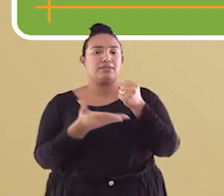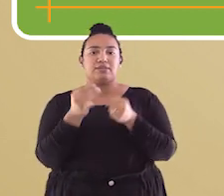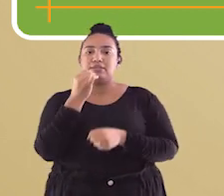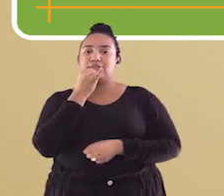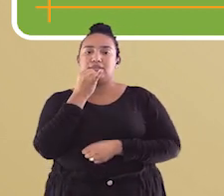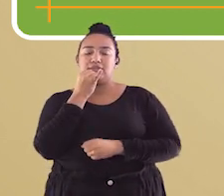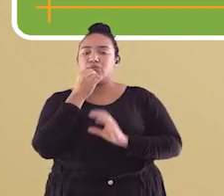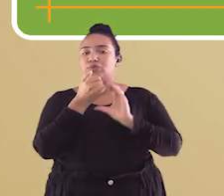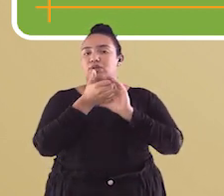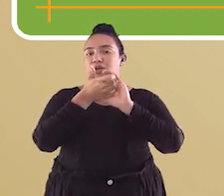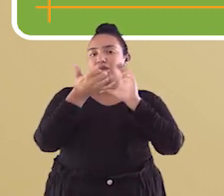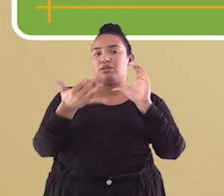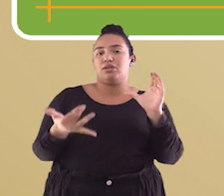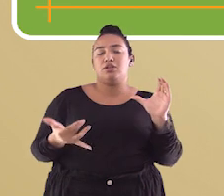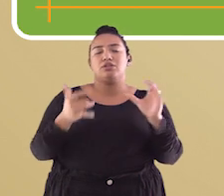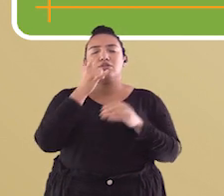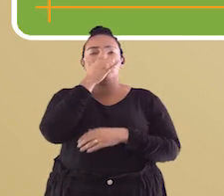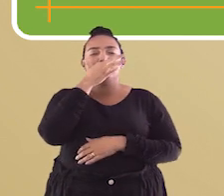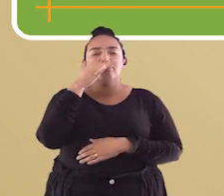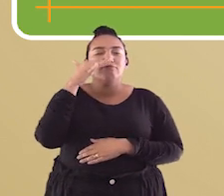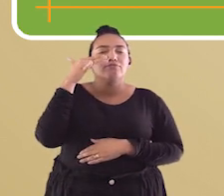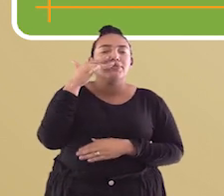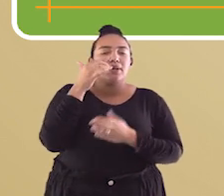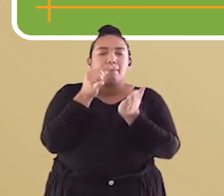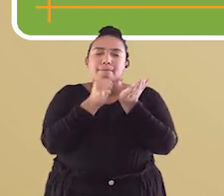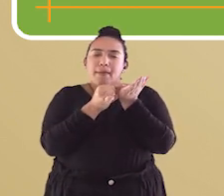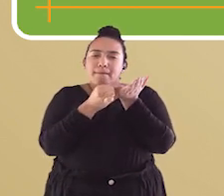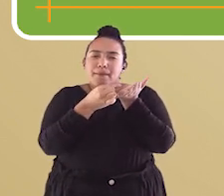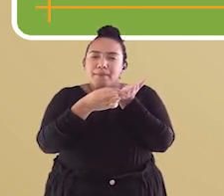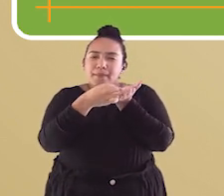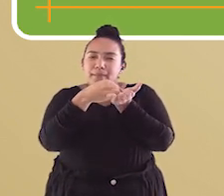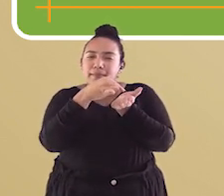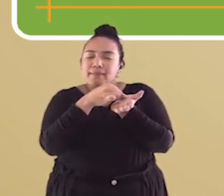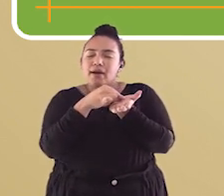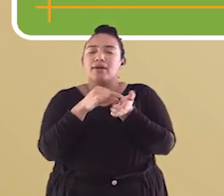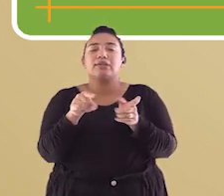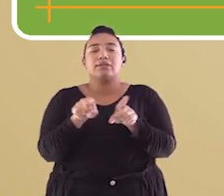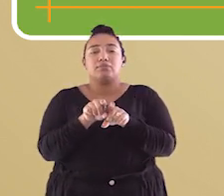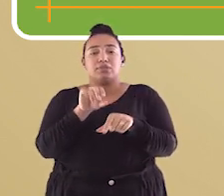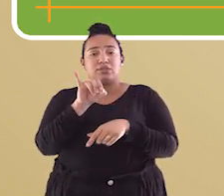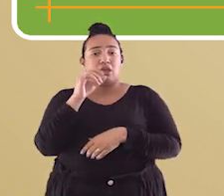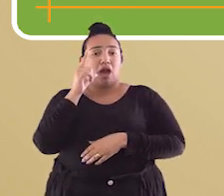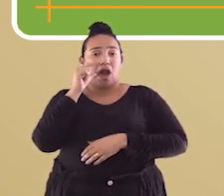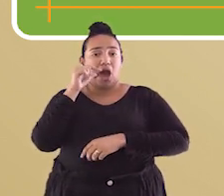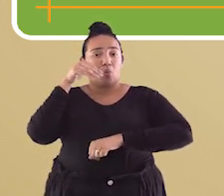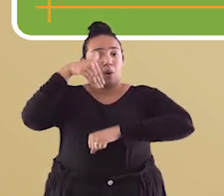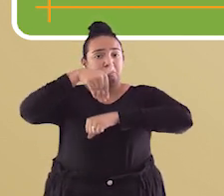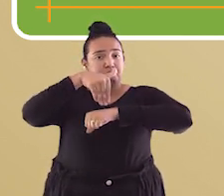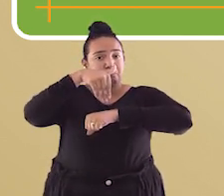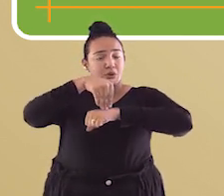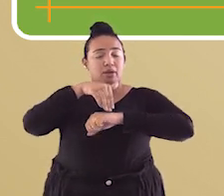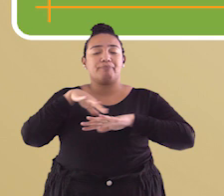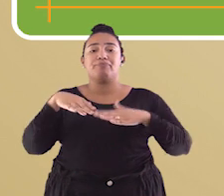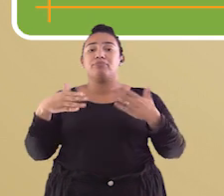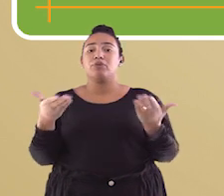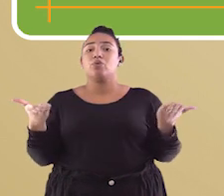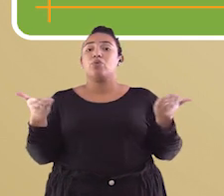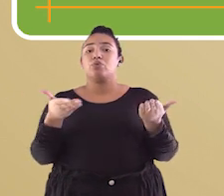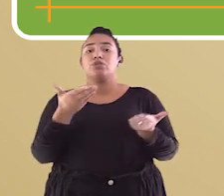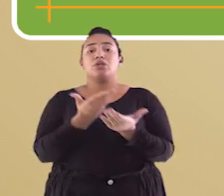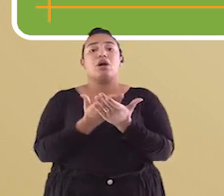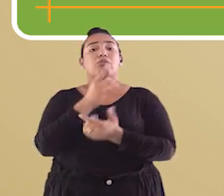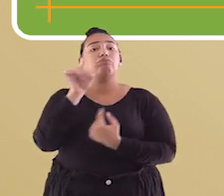como textura, cheiro, tamanho das partículas e a permeabilidade. O objetivo da nossa